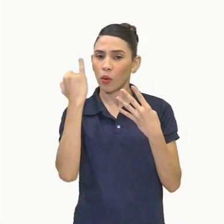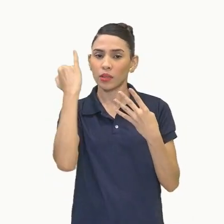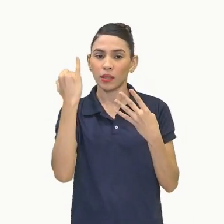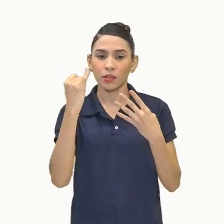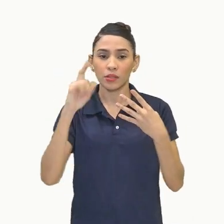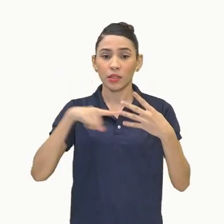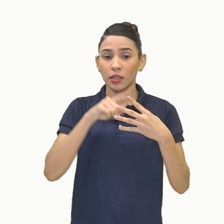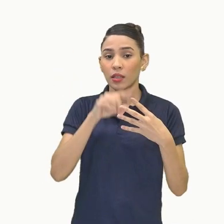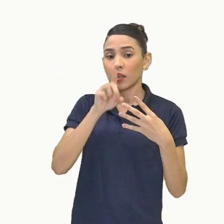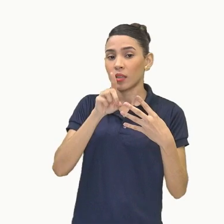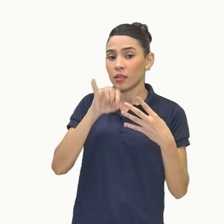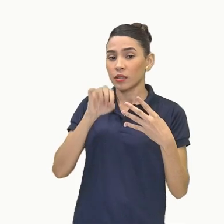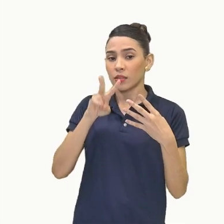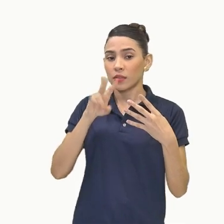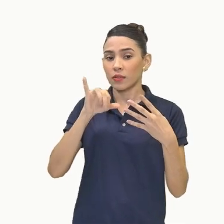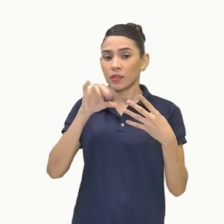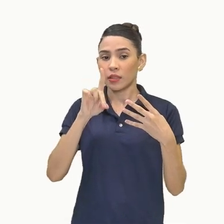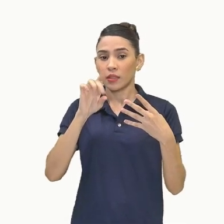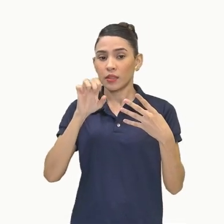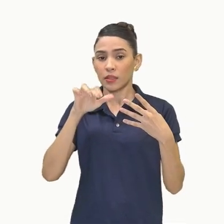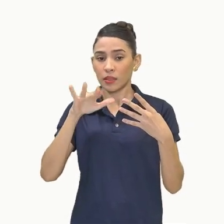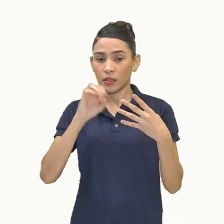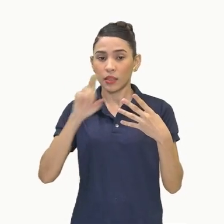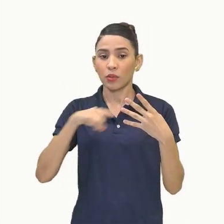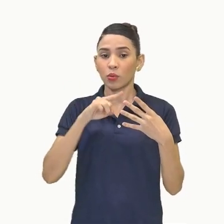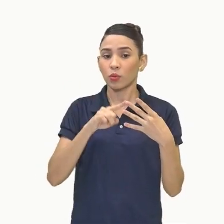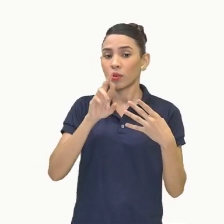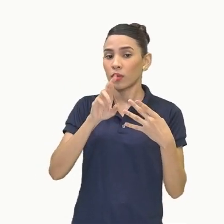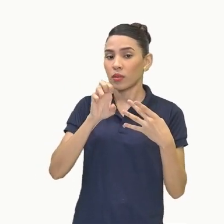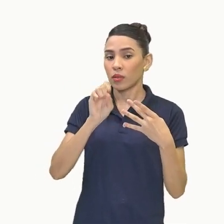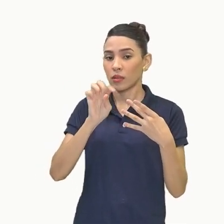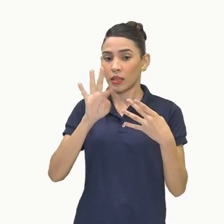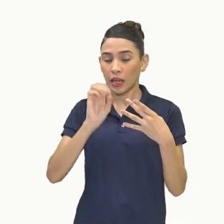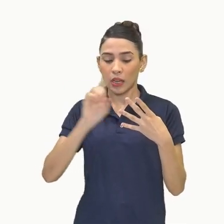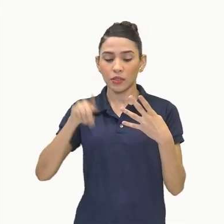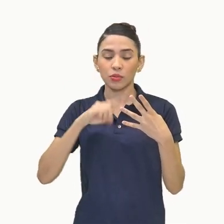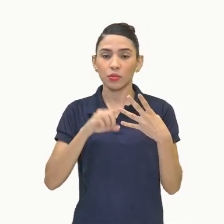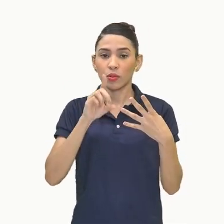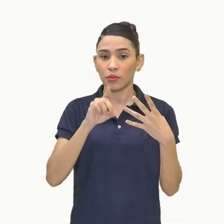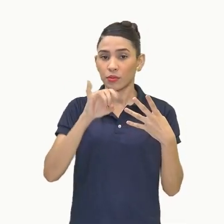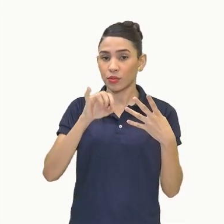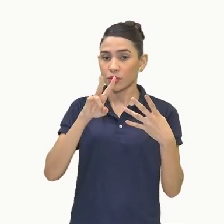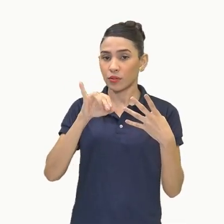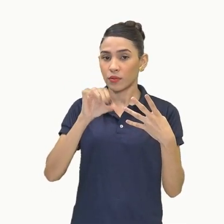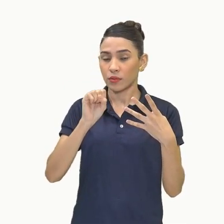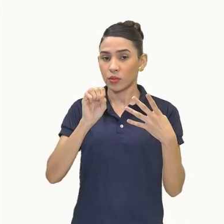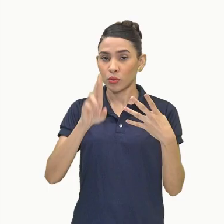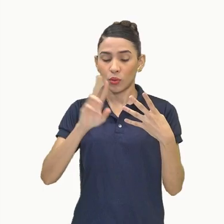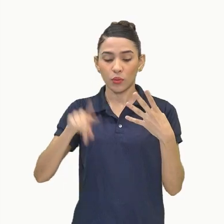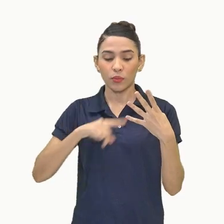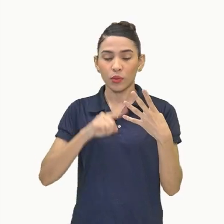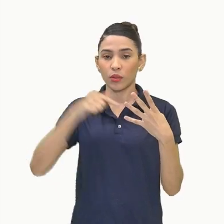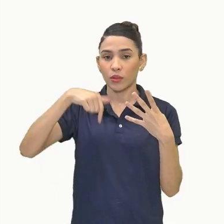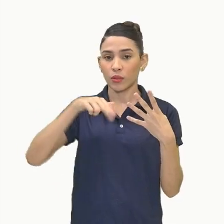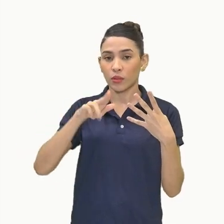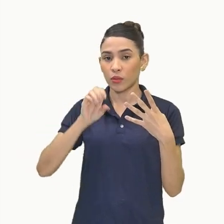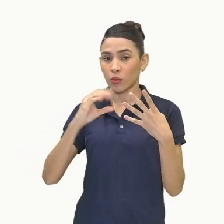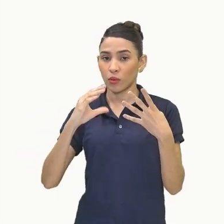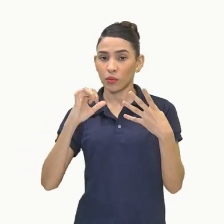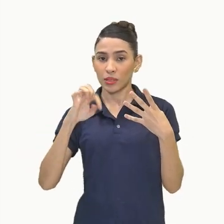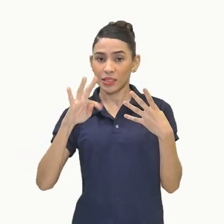o quociente e o resto. Tá bom? Então, vamos fazer aqui a divisão de